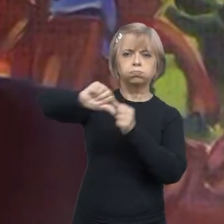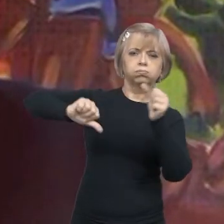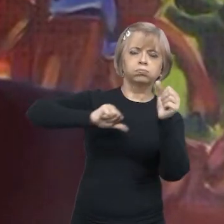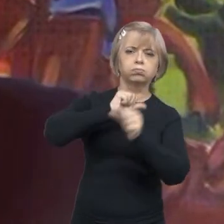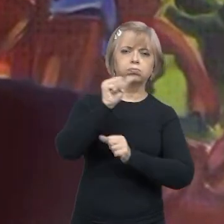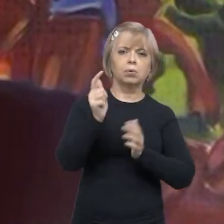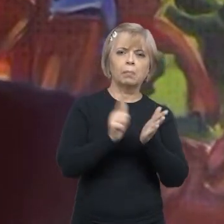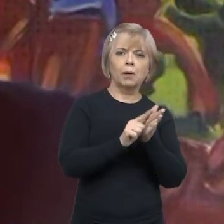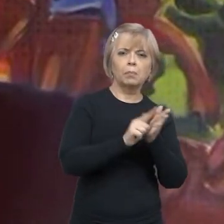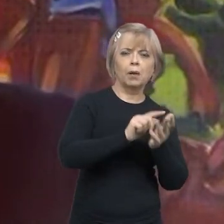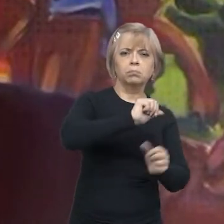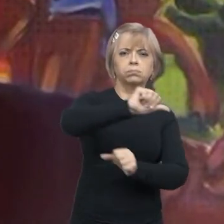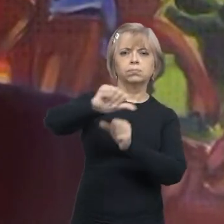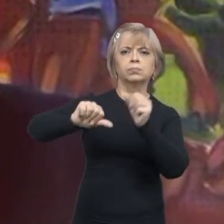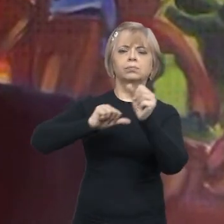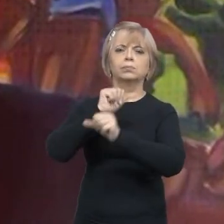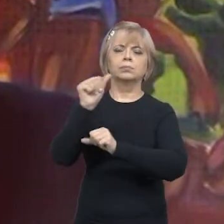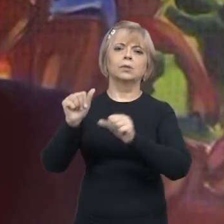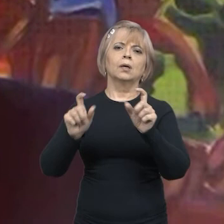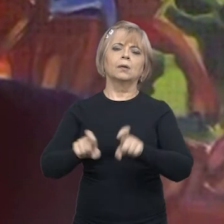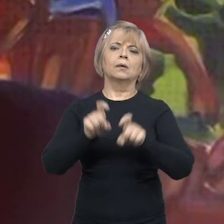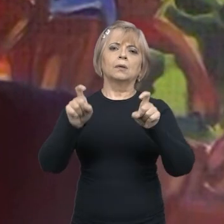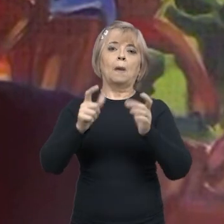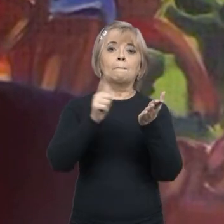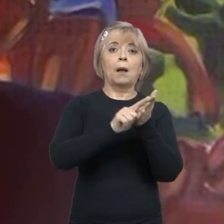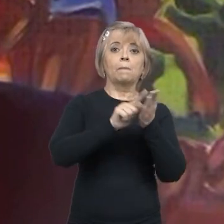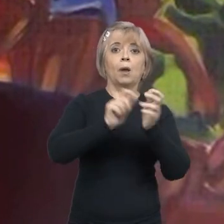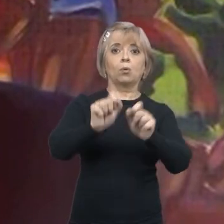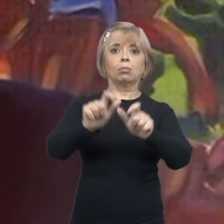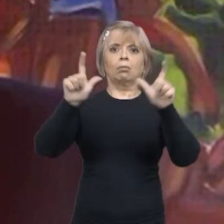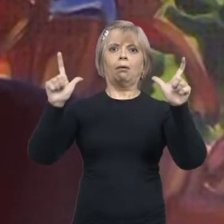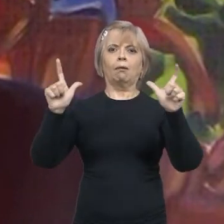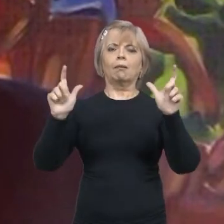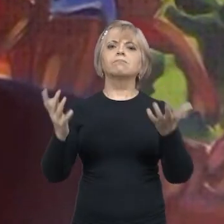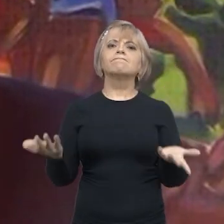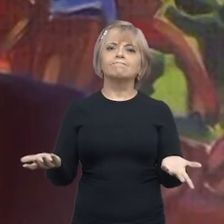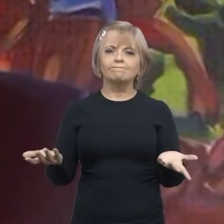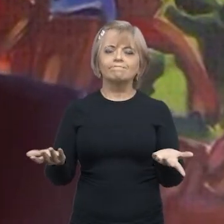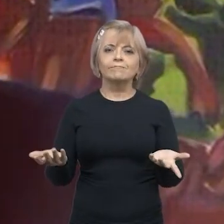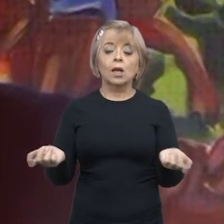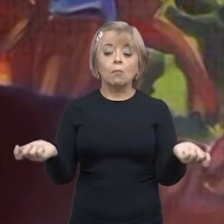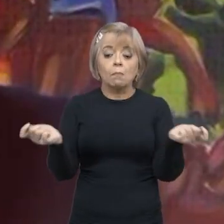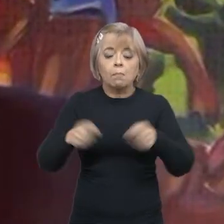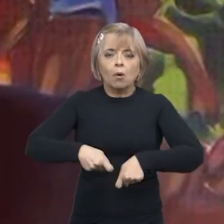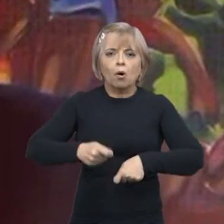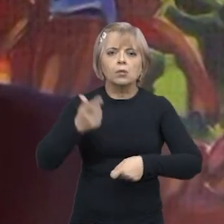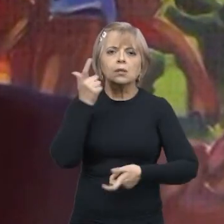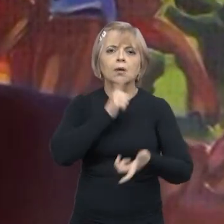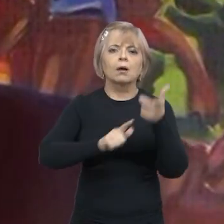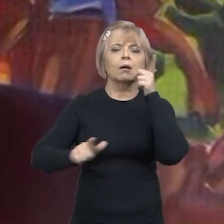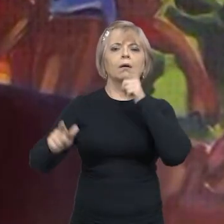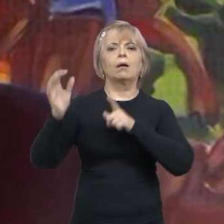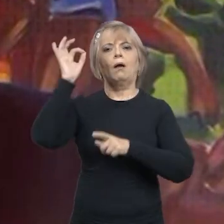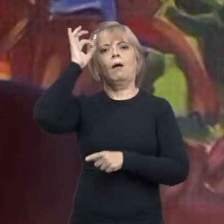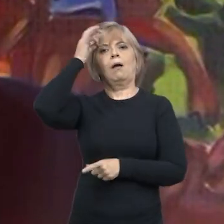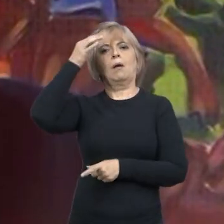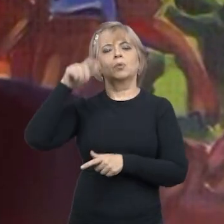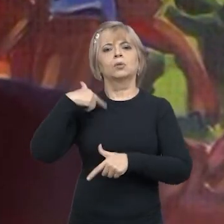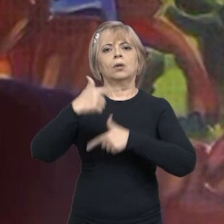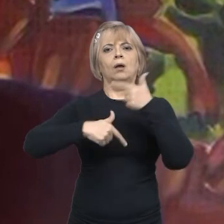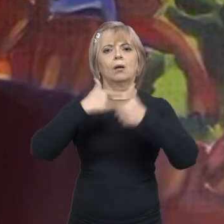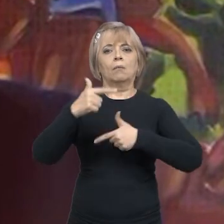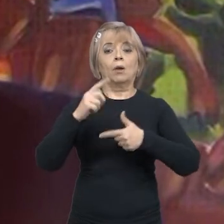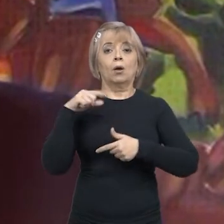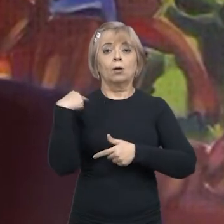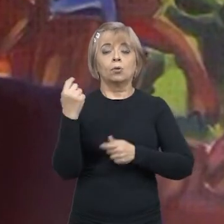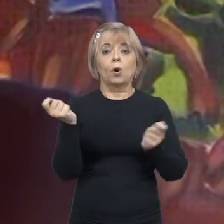digital, fazer a transição do papel para a tela, para que a gente possa ganhar eficiência na nossa atuação, para que